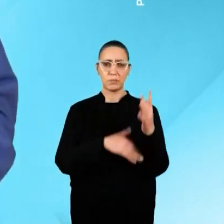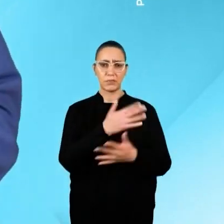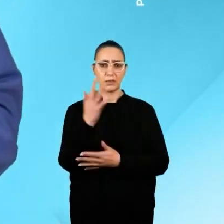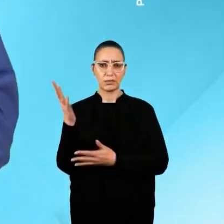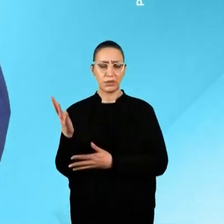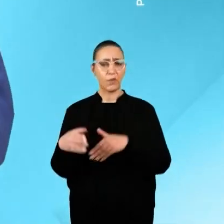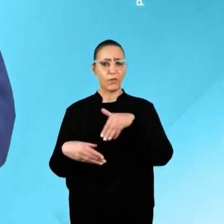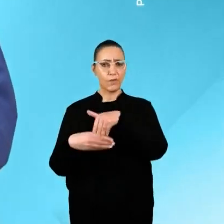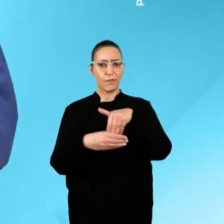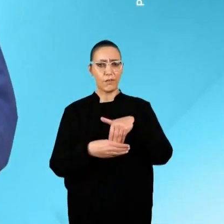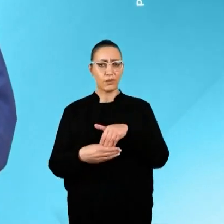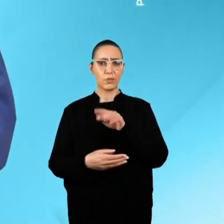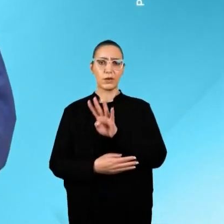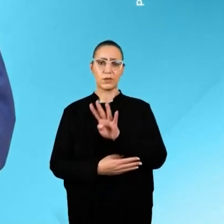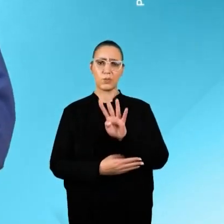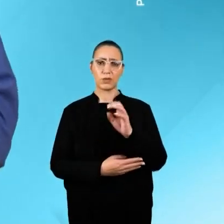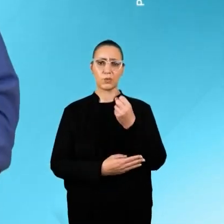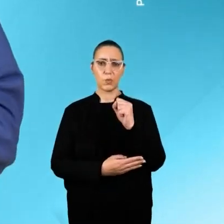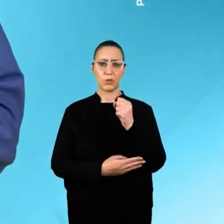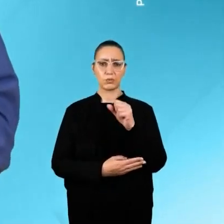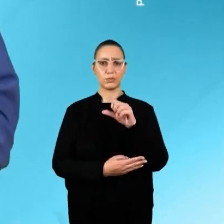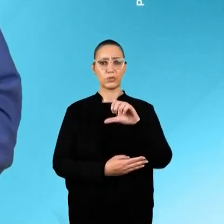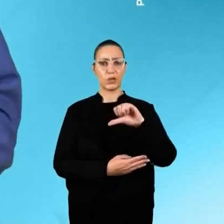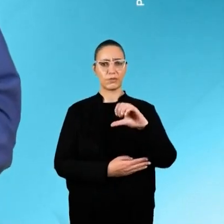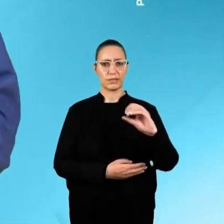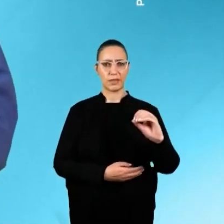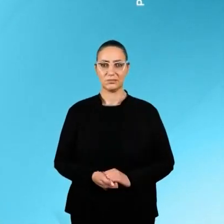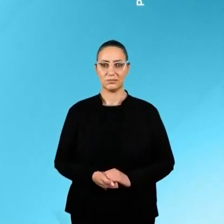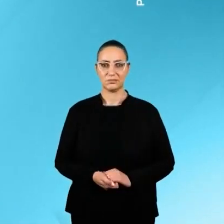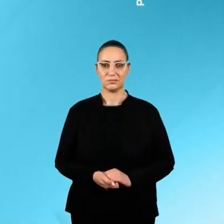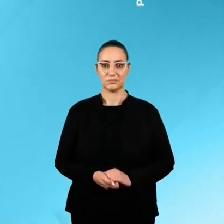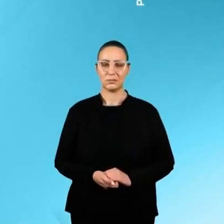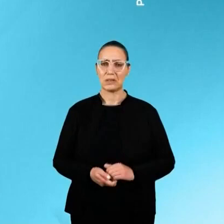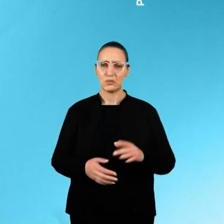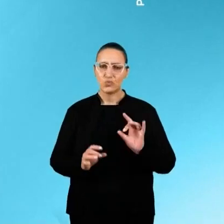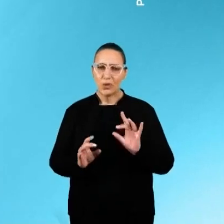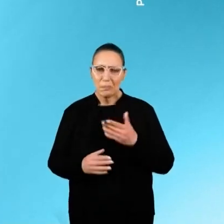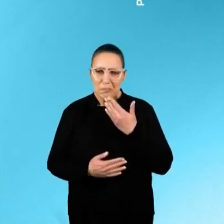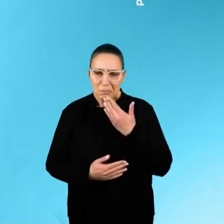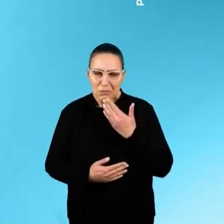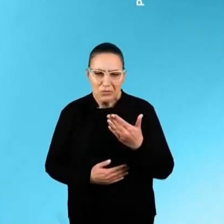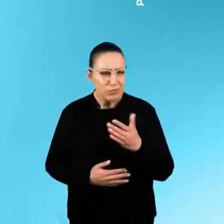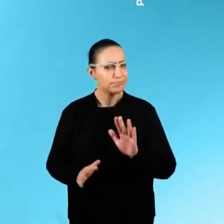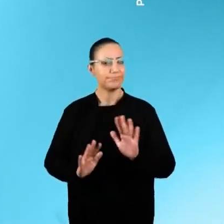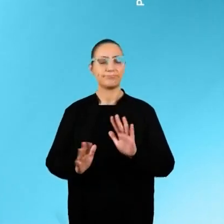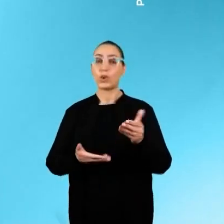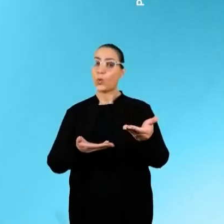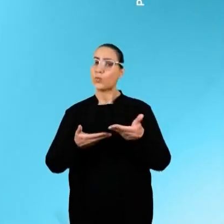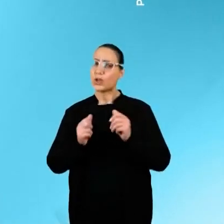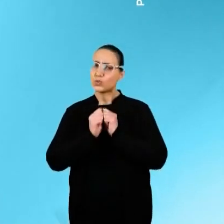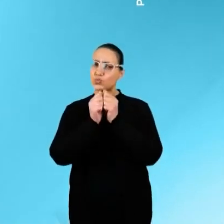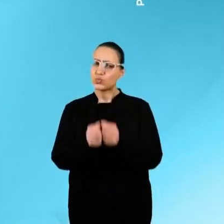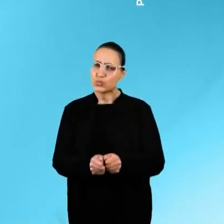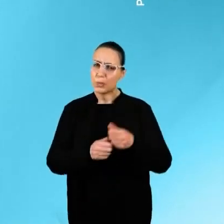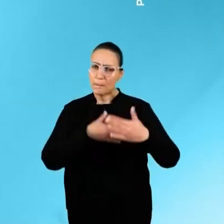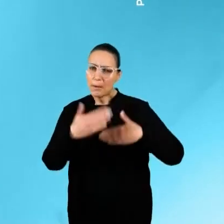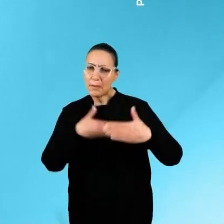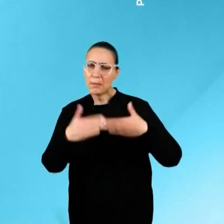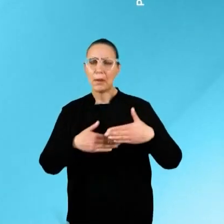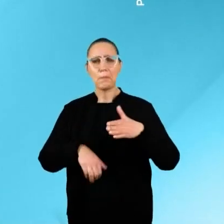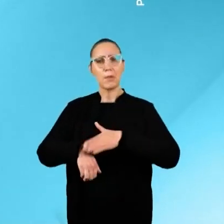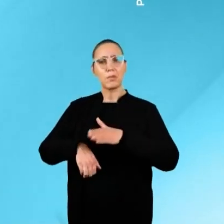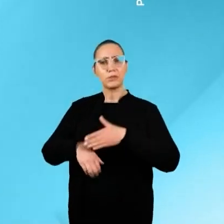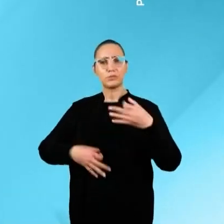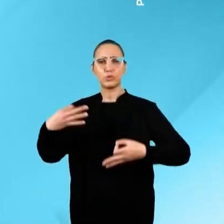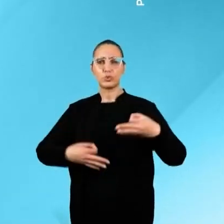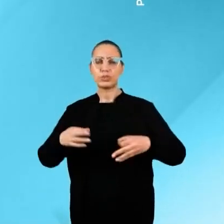Gestor ambiental Rogério Bandeira, 44890. Mais do que pedir teu voto, quero te convidar para construirmos juntos um tempo de